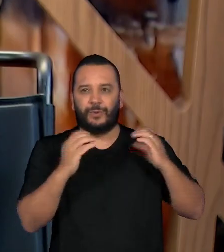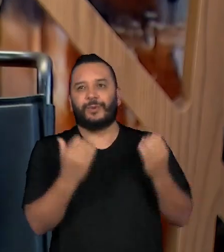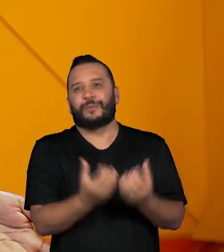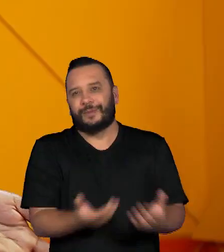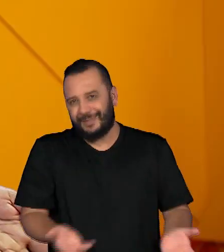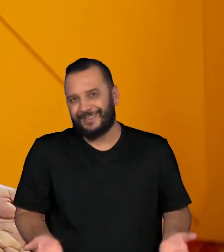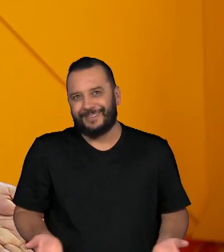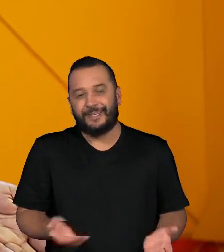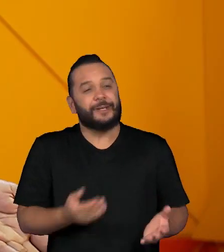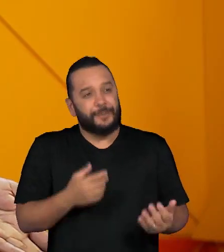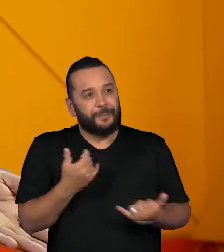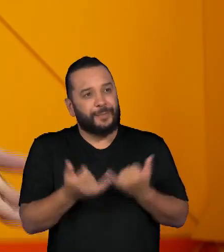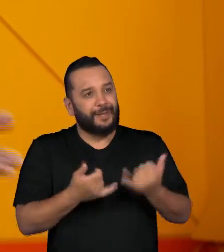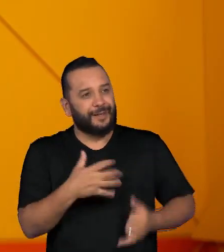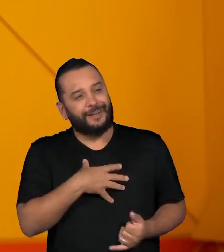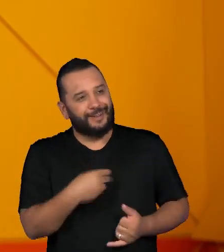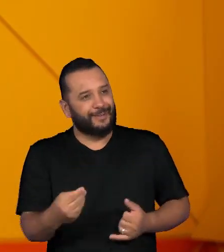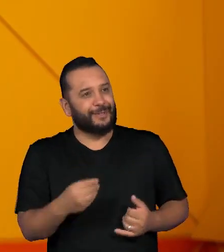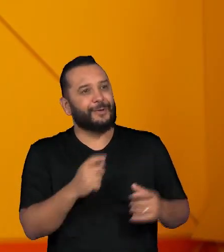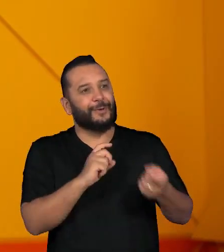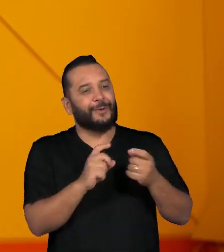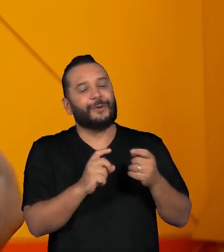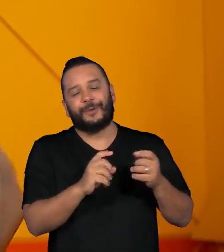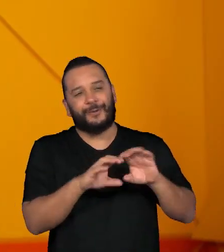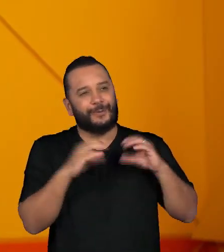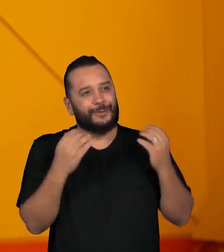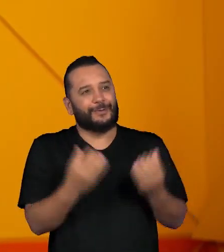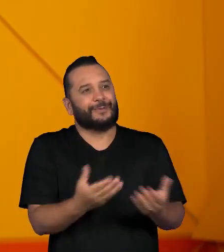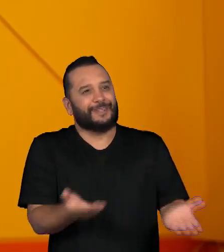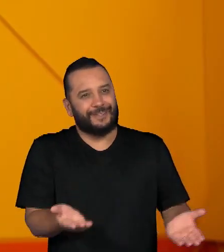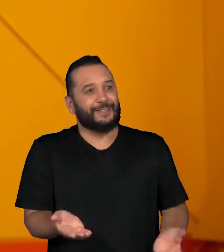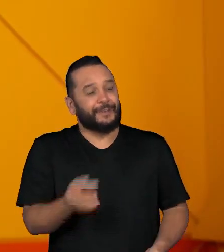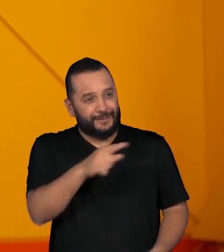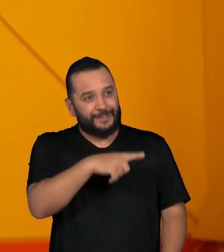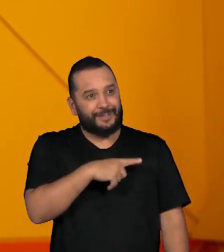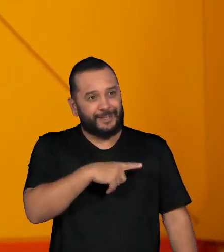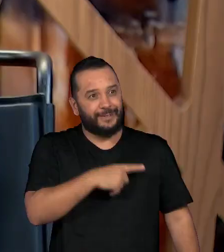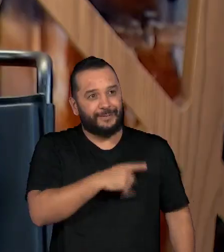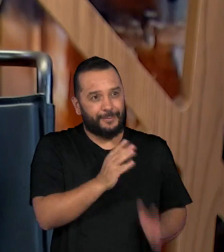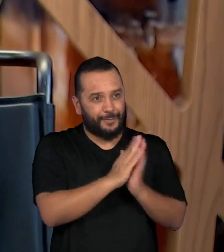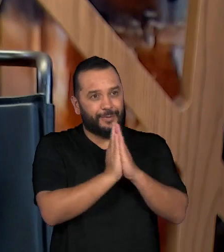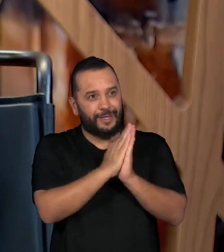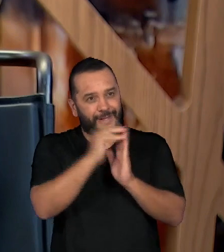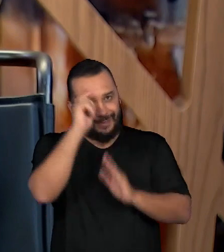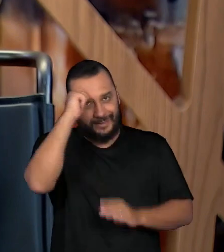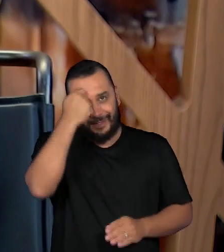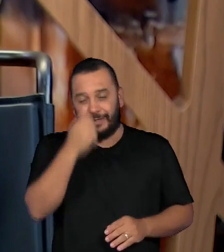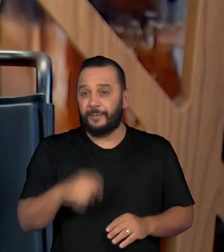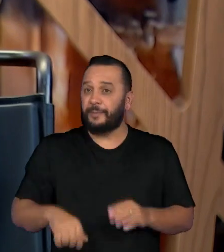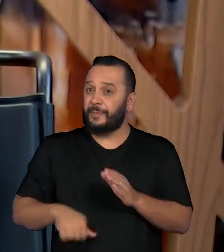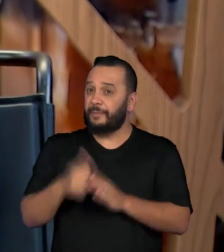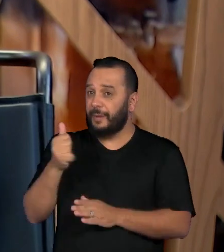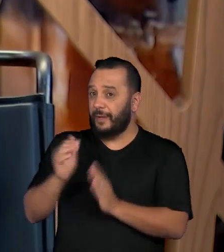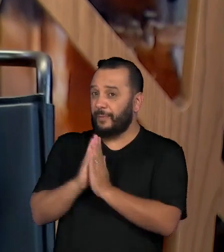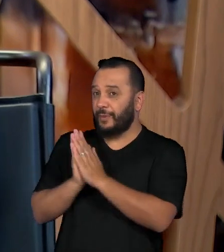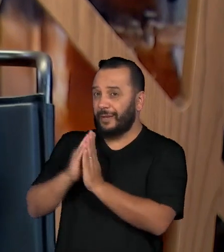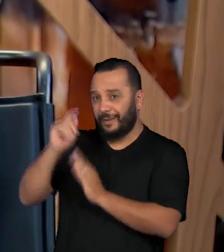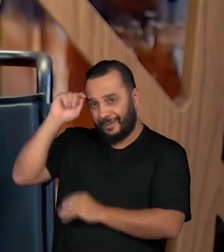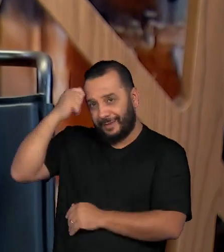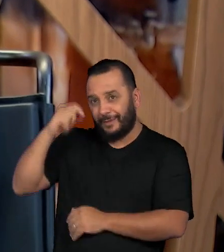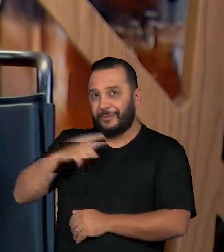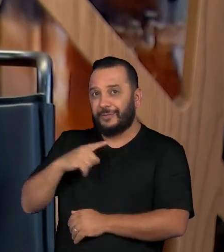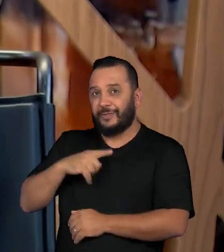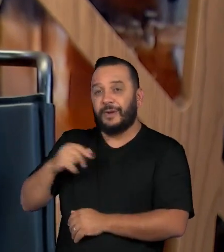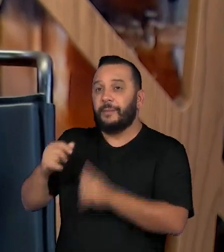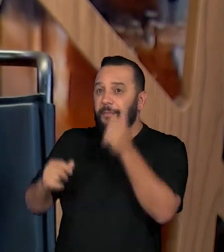ele já tá brincando de reunião de condomínio. Josi, e você teve bonecas negras? Olha, a primeira boneca negra que eu tive, minha